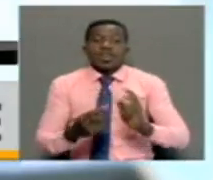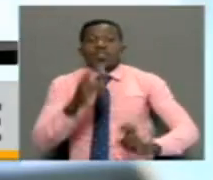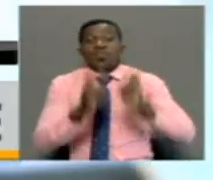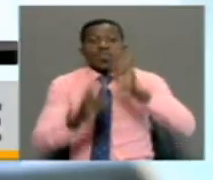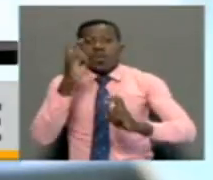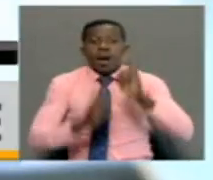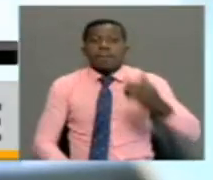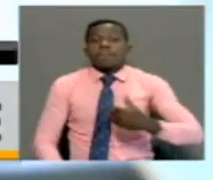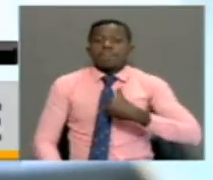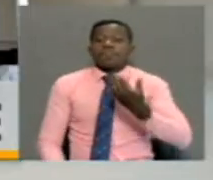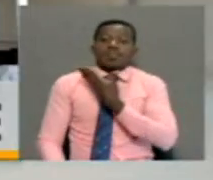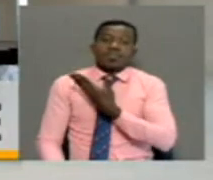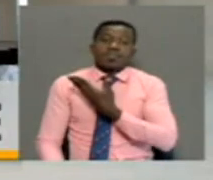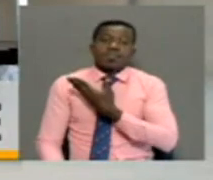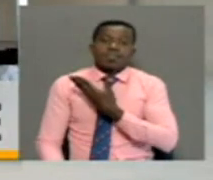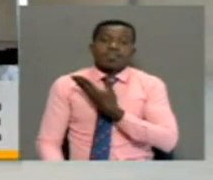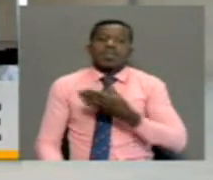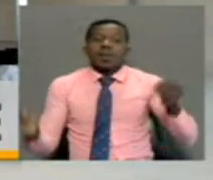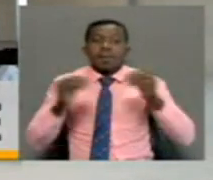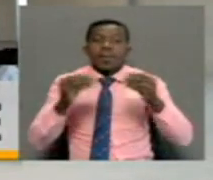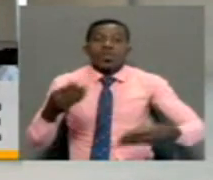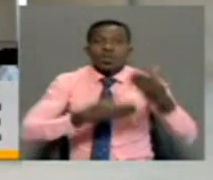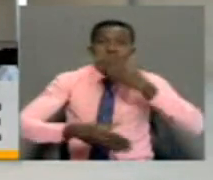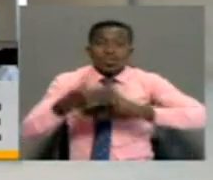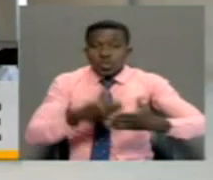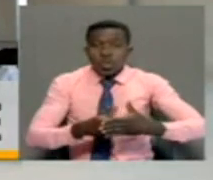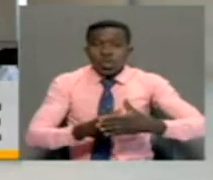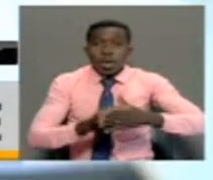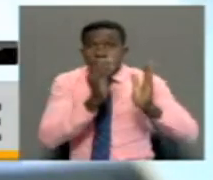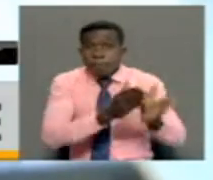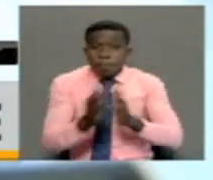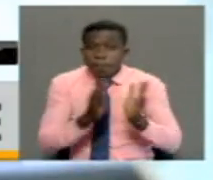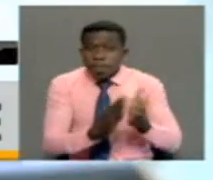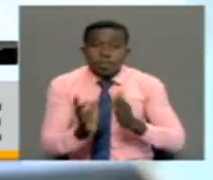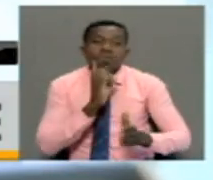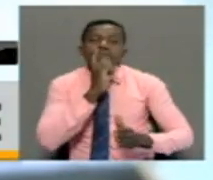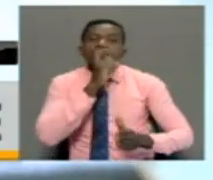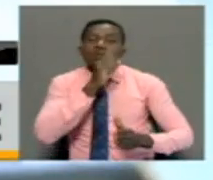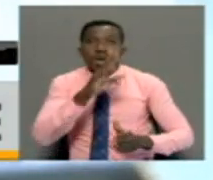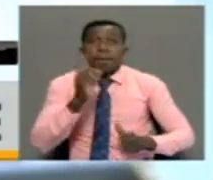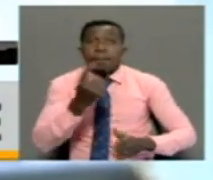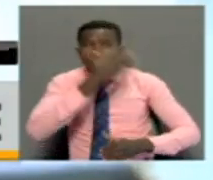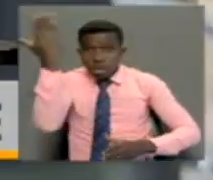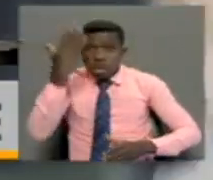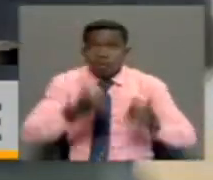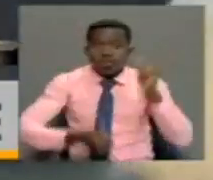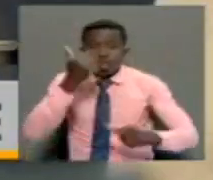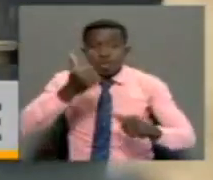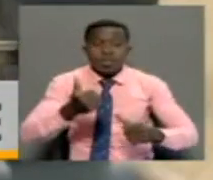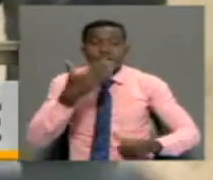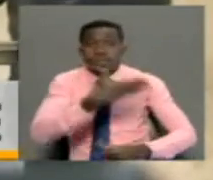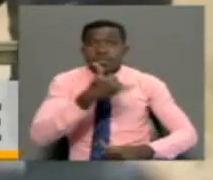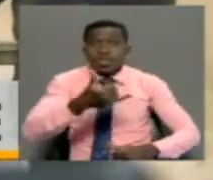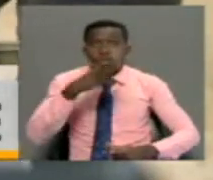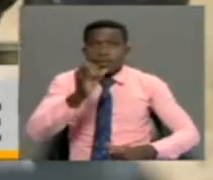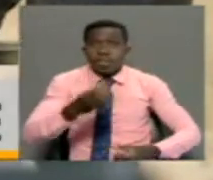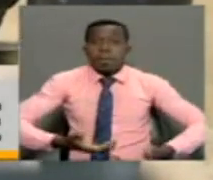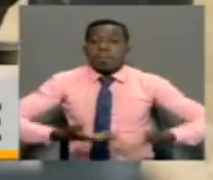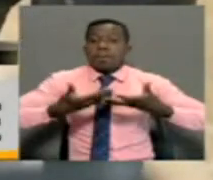a fábrica integrada. Os equipamentos da primeira fase estão instalados e diariamente vão ser produzidos